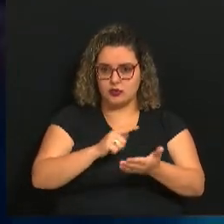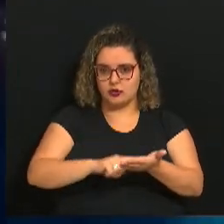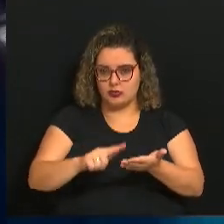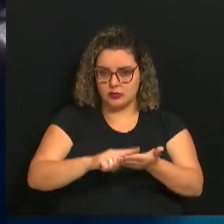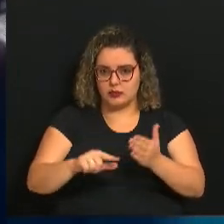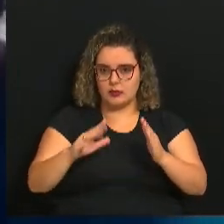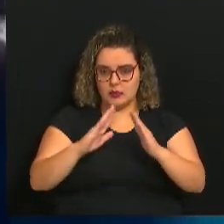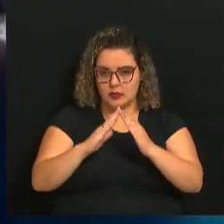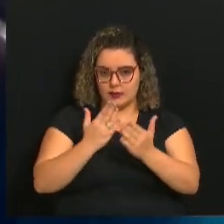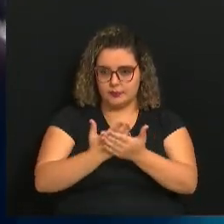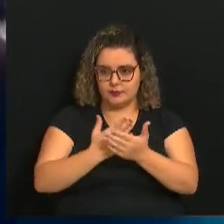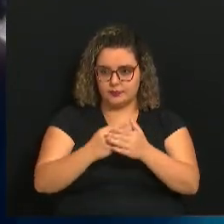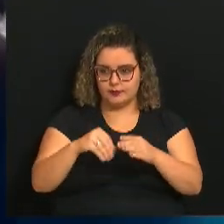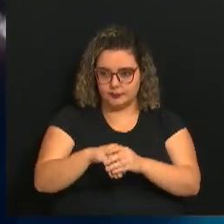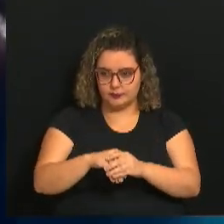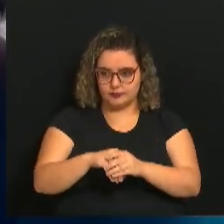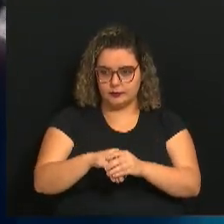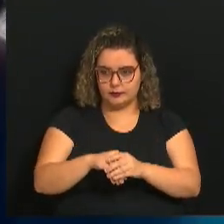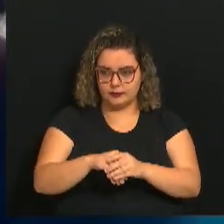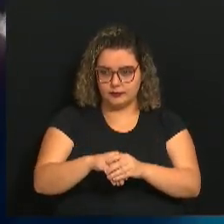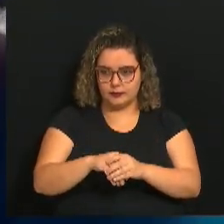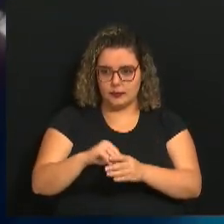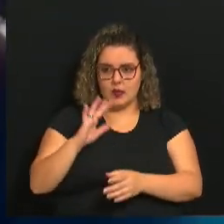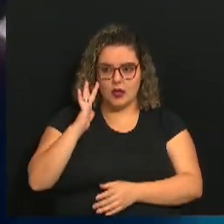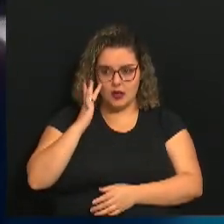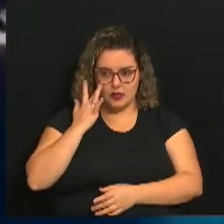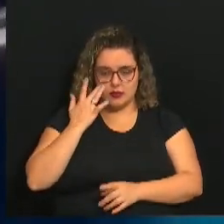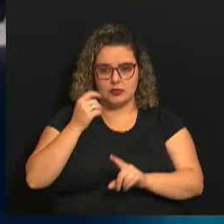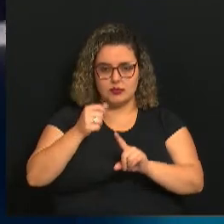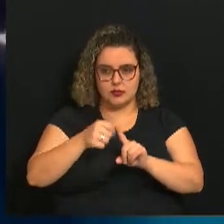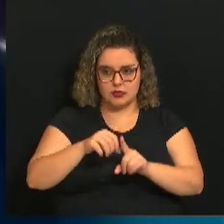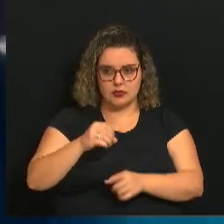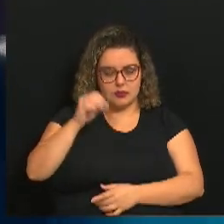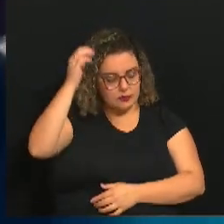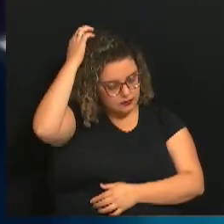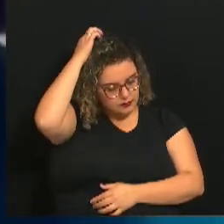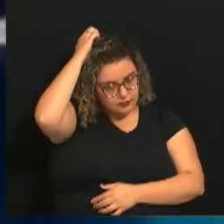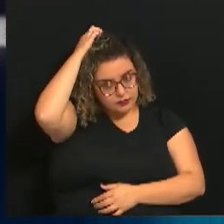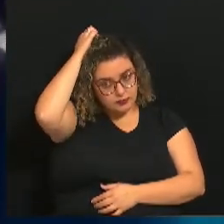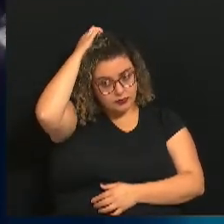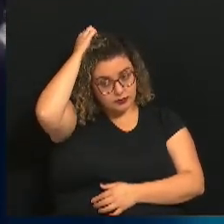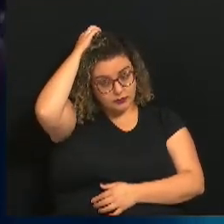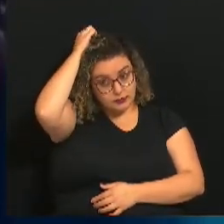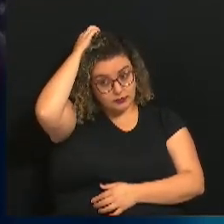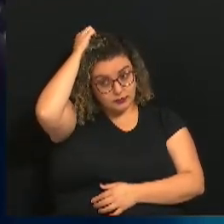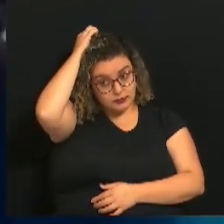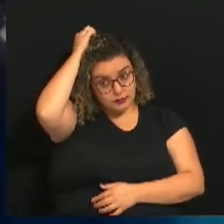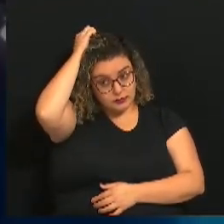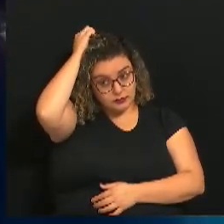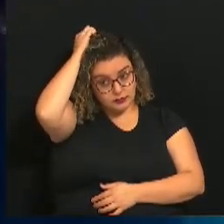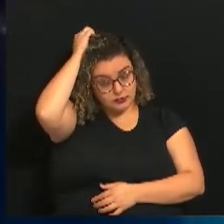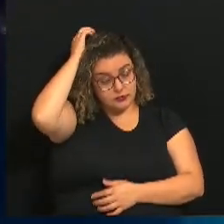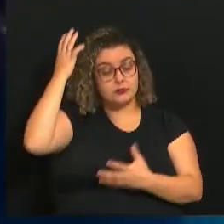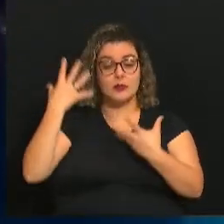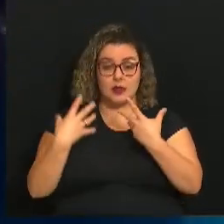que ela assumiu em outubro. Acho que o vereador Gustavo falou um pouco disso. Ela assume em outubro, né?